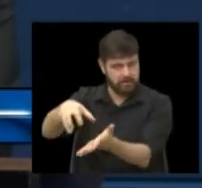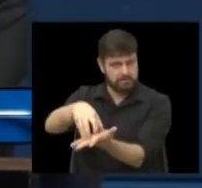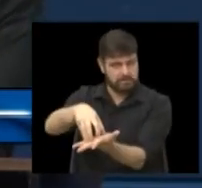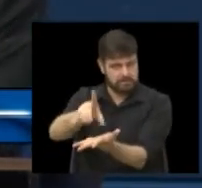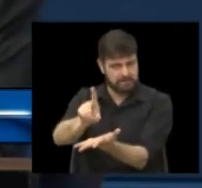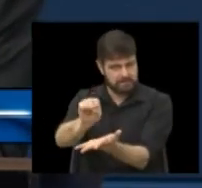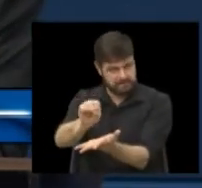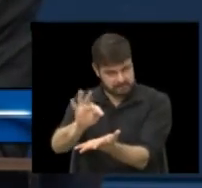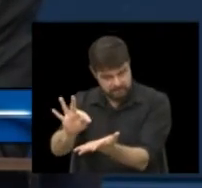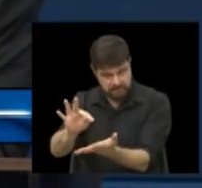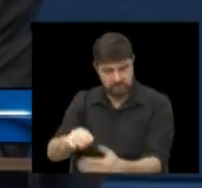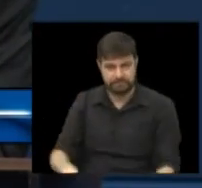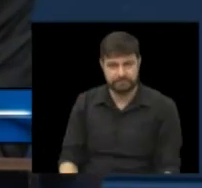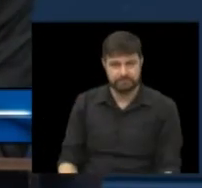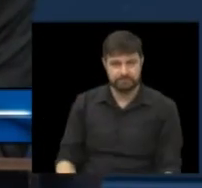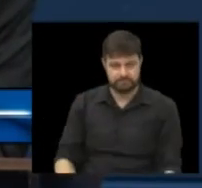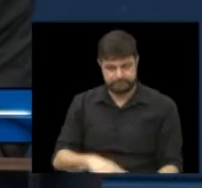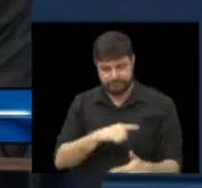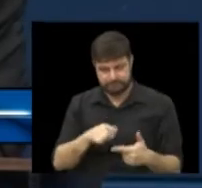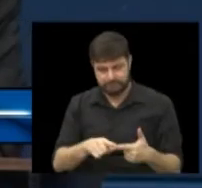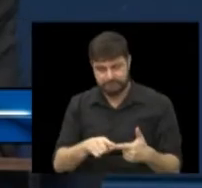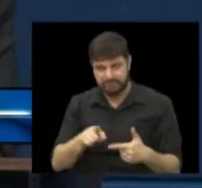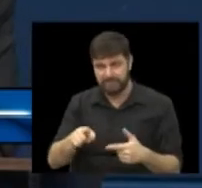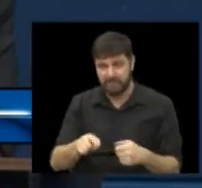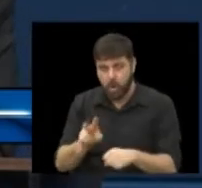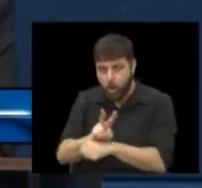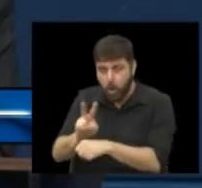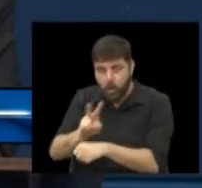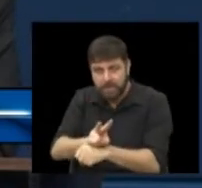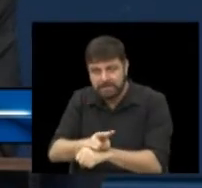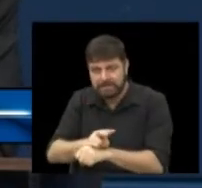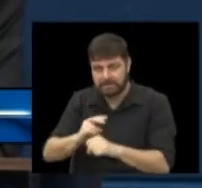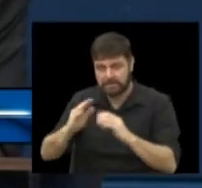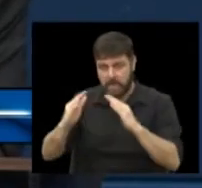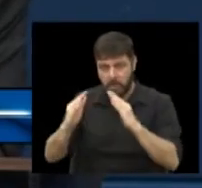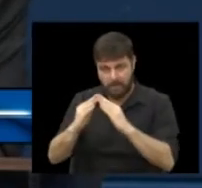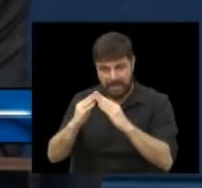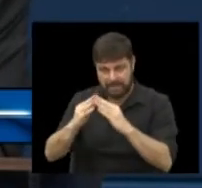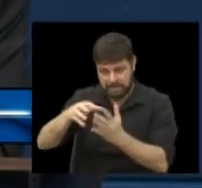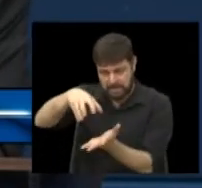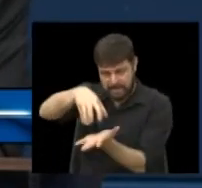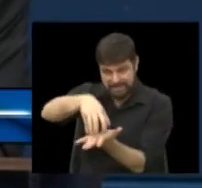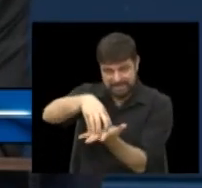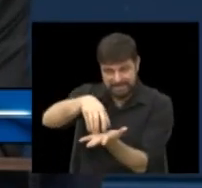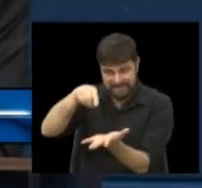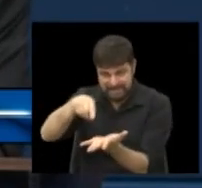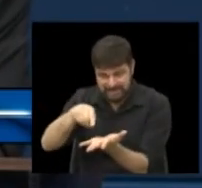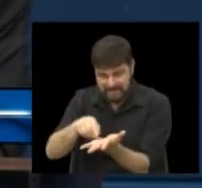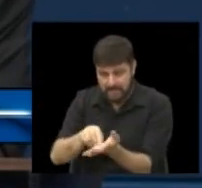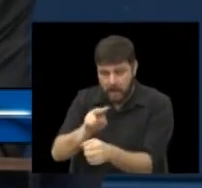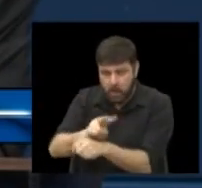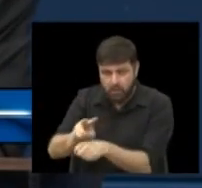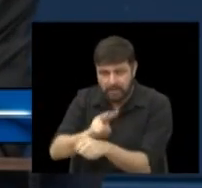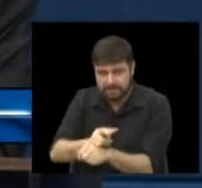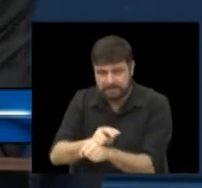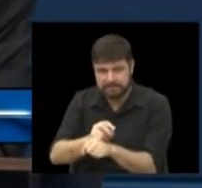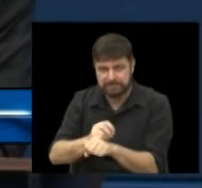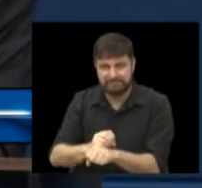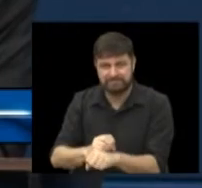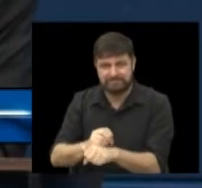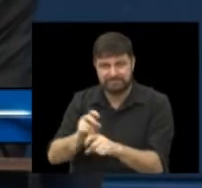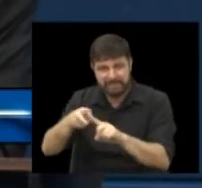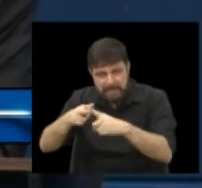mais grave, as condições de manutenção do prédio do Centro de Referência na cidade